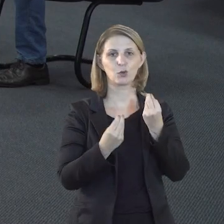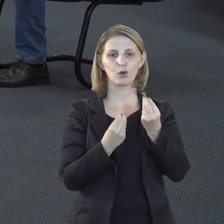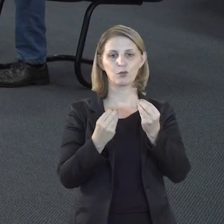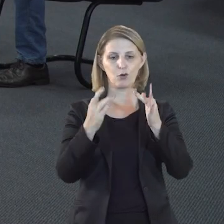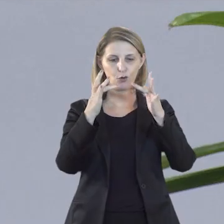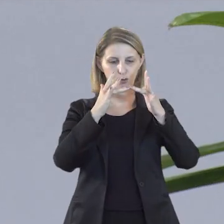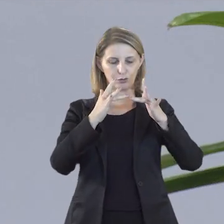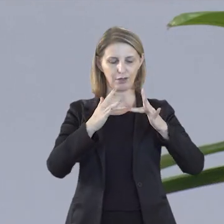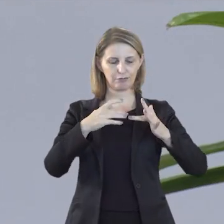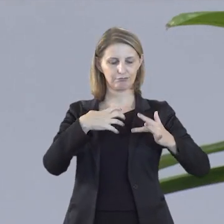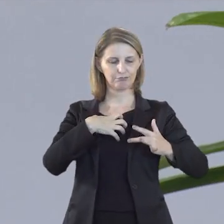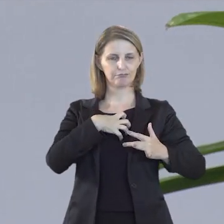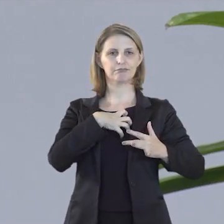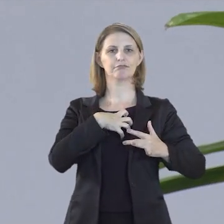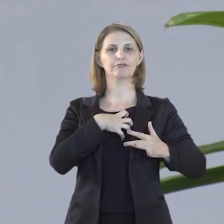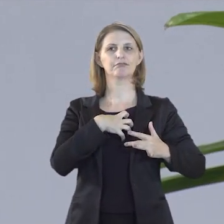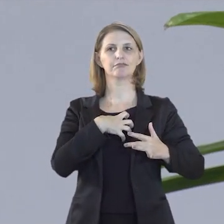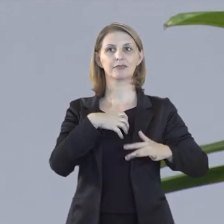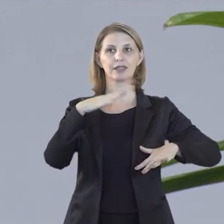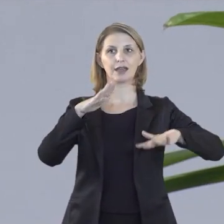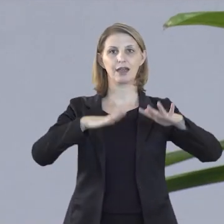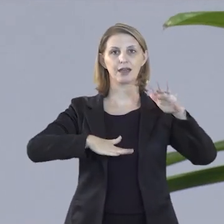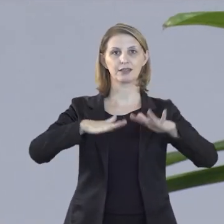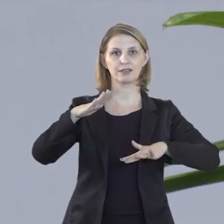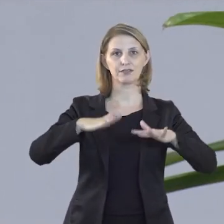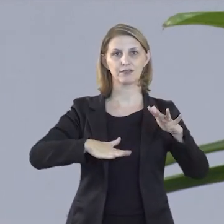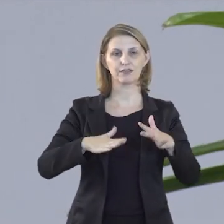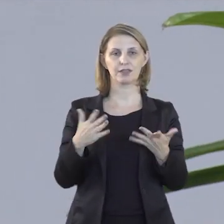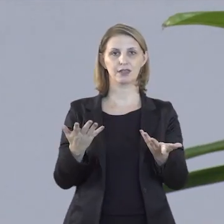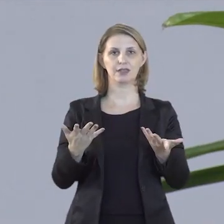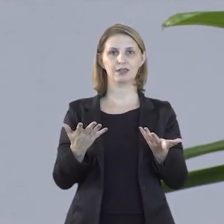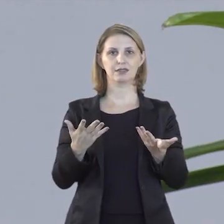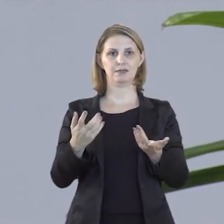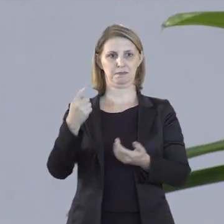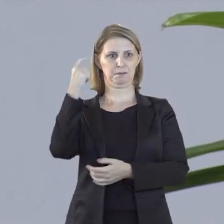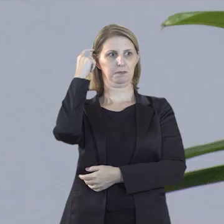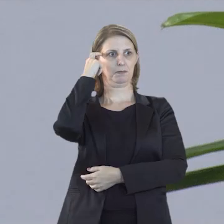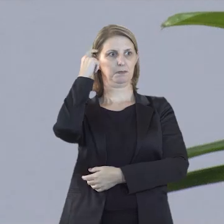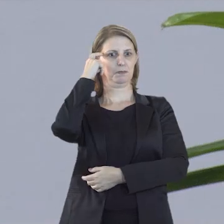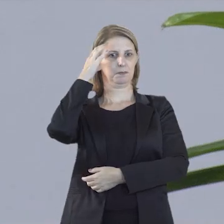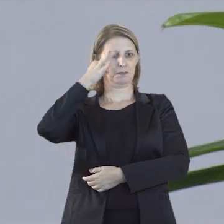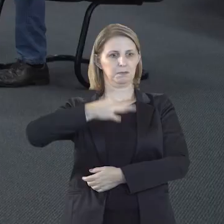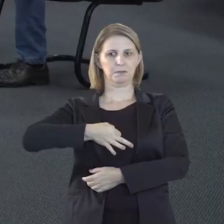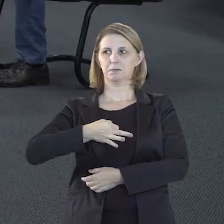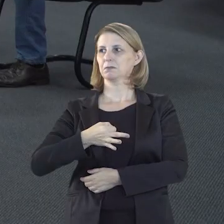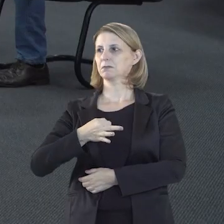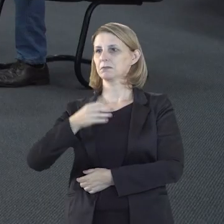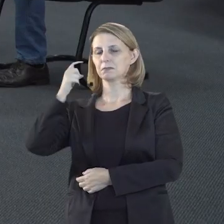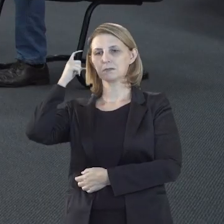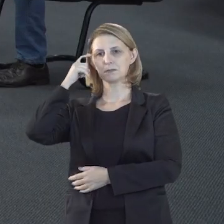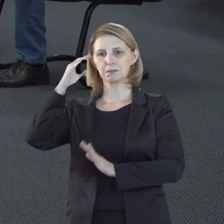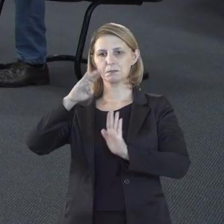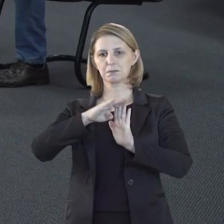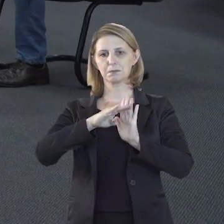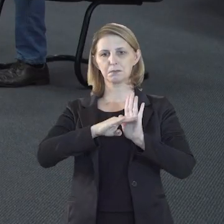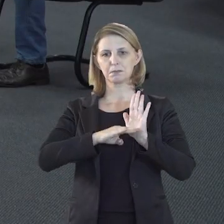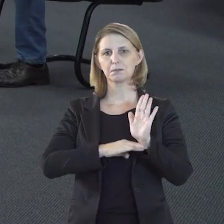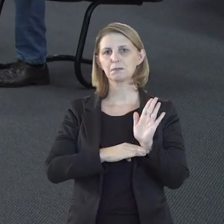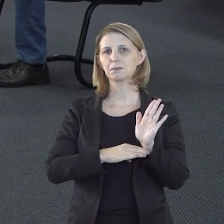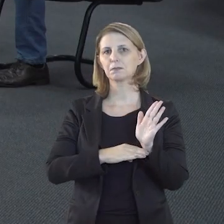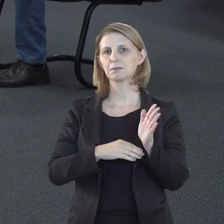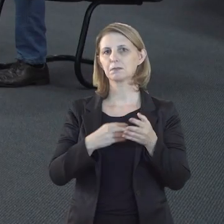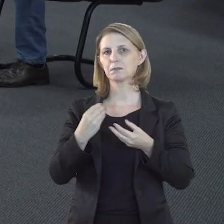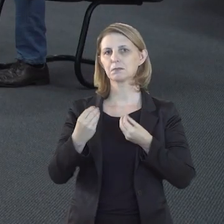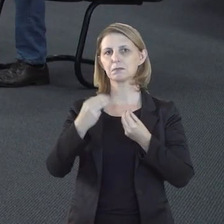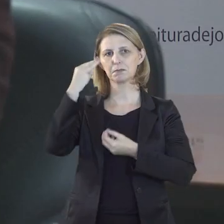racional, acaba nos limitando e nos impedindo de entrar em contato com aquilo que nós sentimos. Muitas vezes, ao me tornar